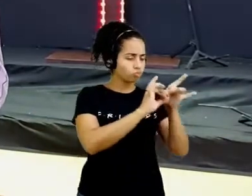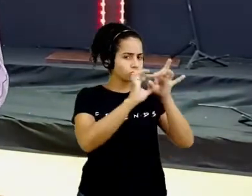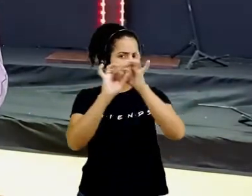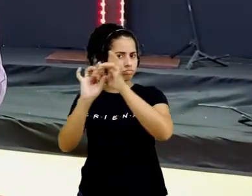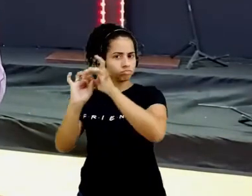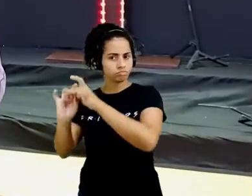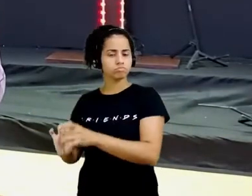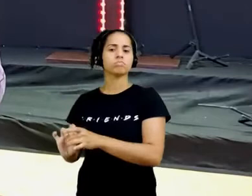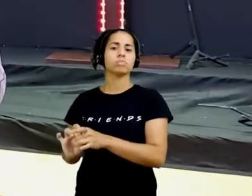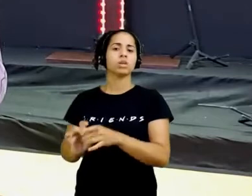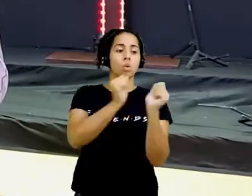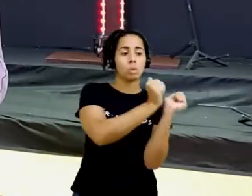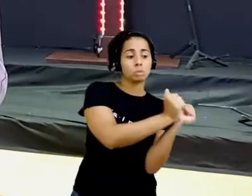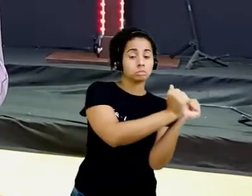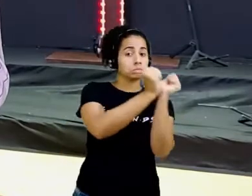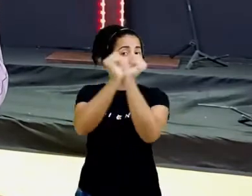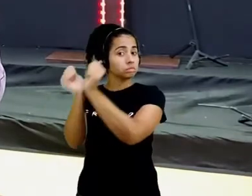pelo aquele povo no cativeiro,